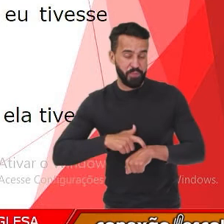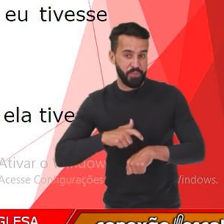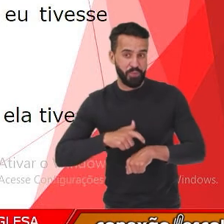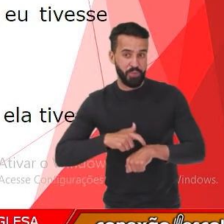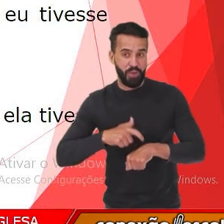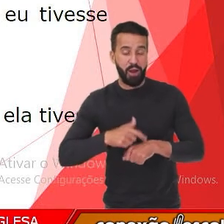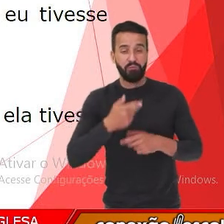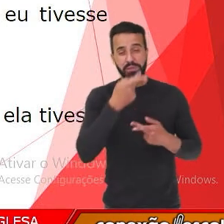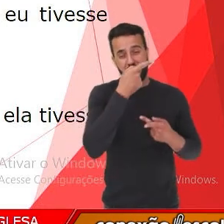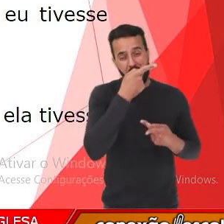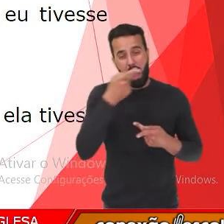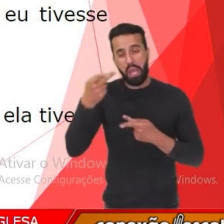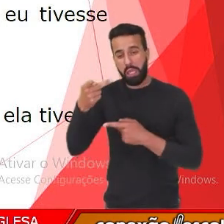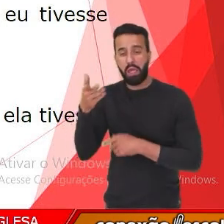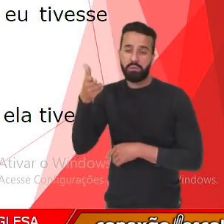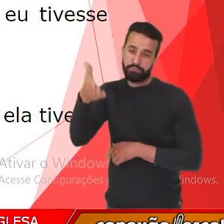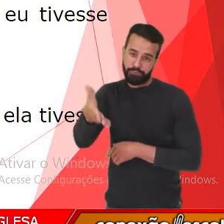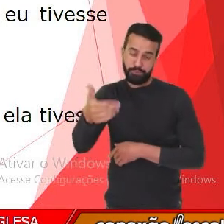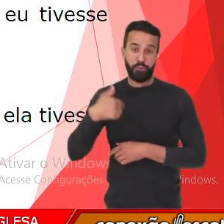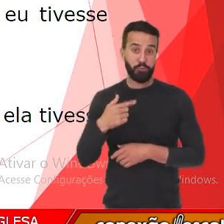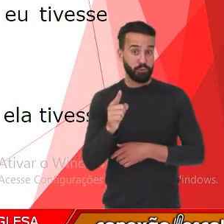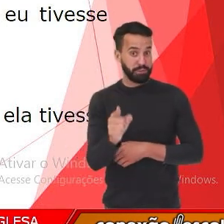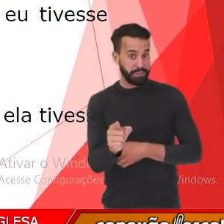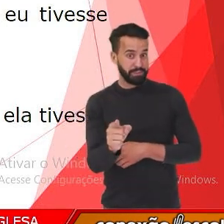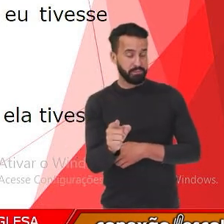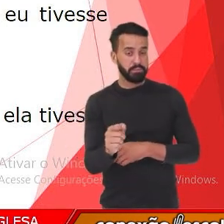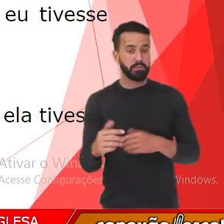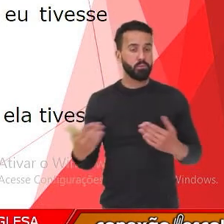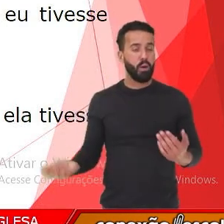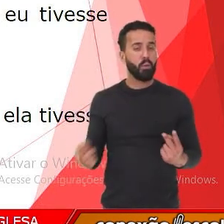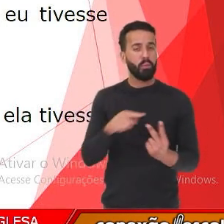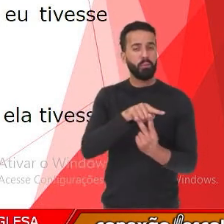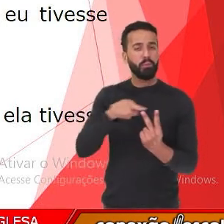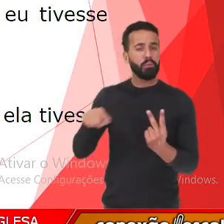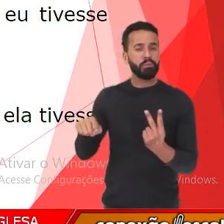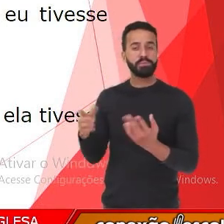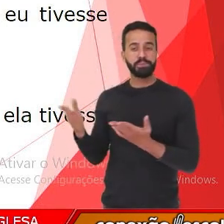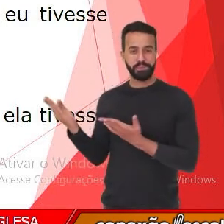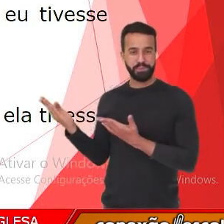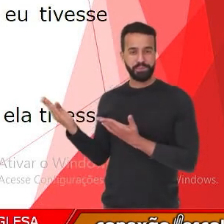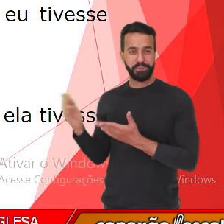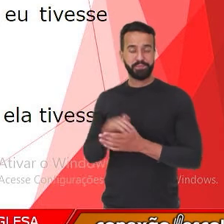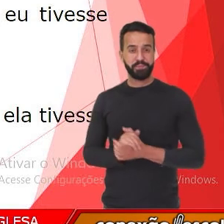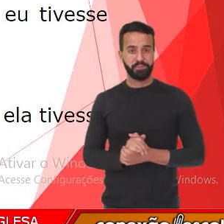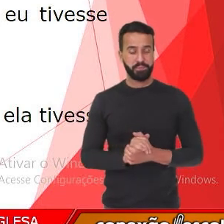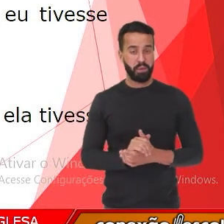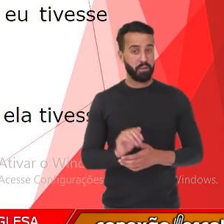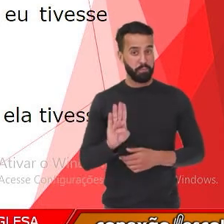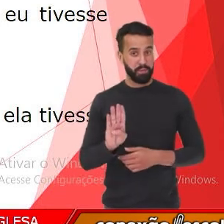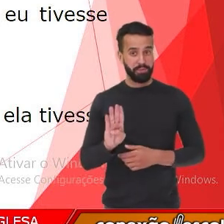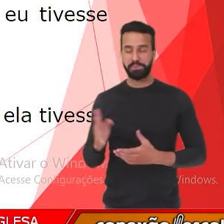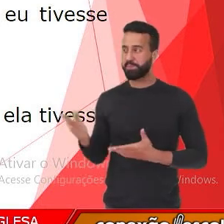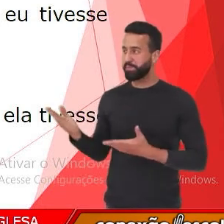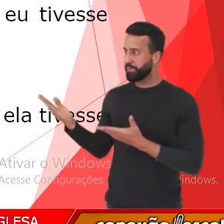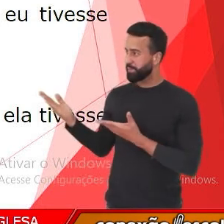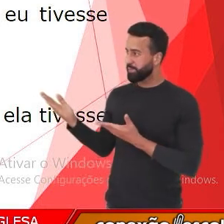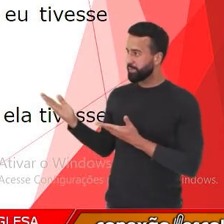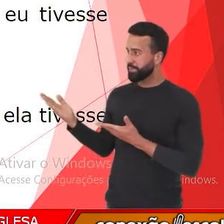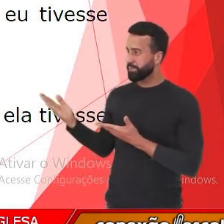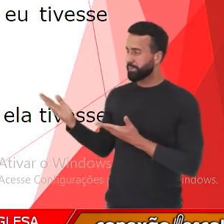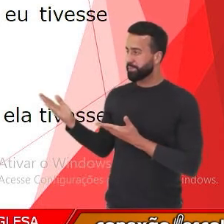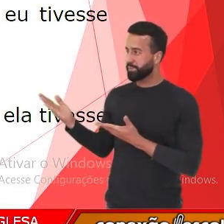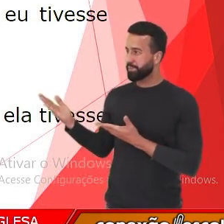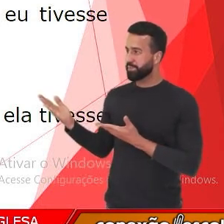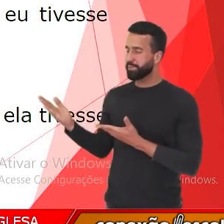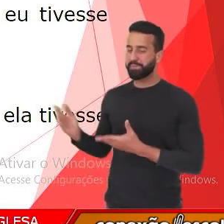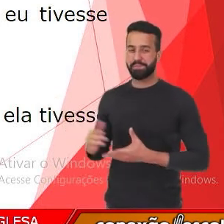visitaria você. Qual dessas opções você deve marcar? Ok? Letra B. If I,